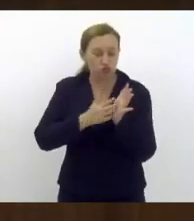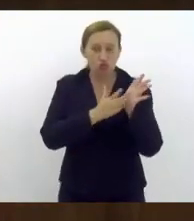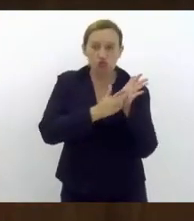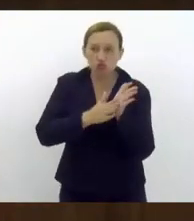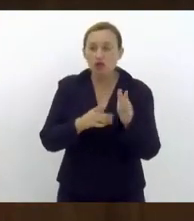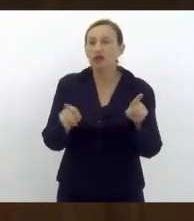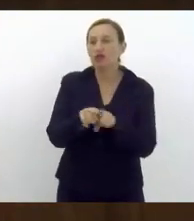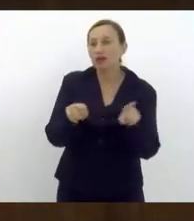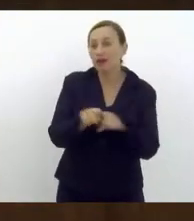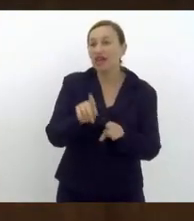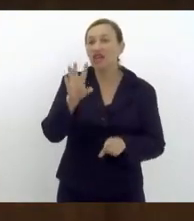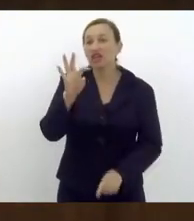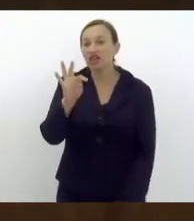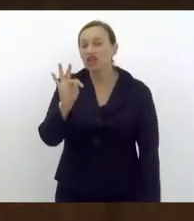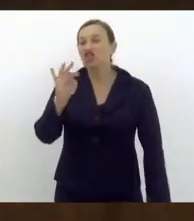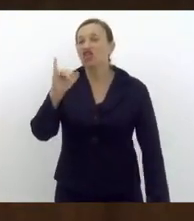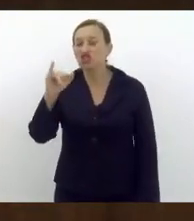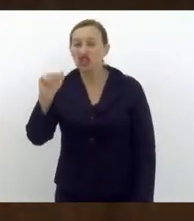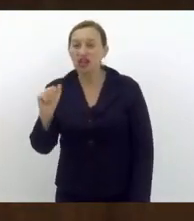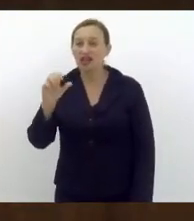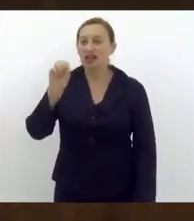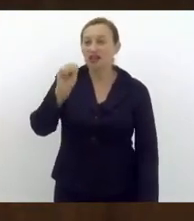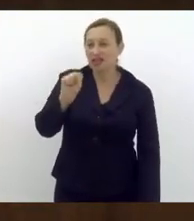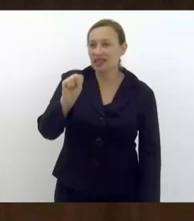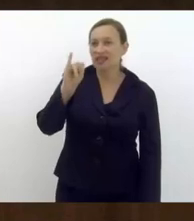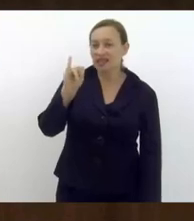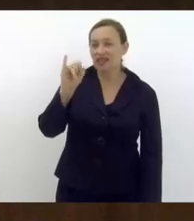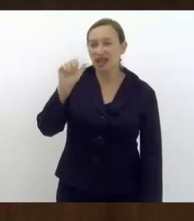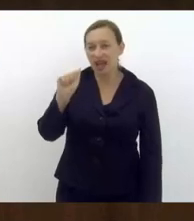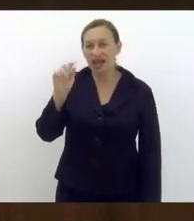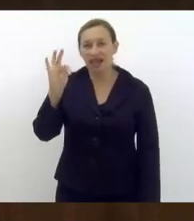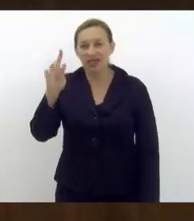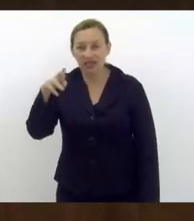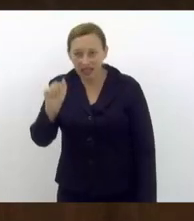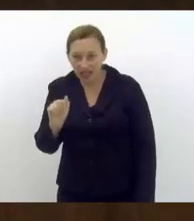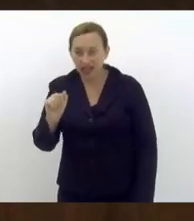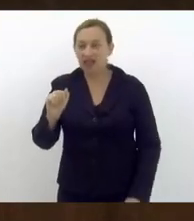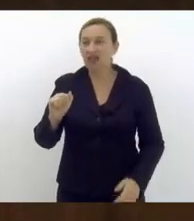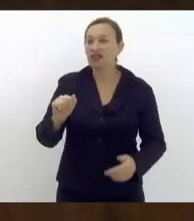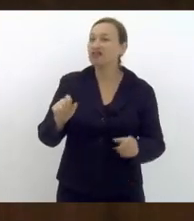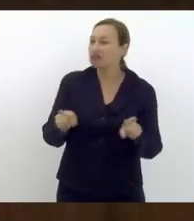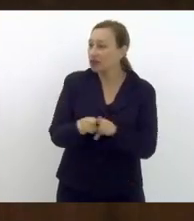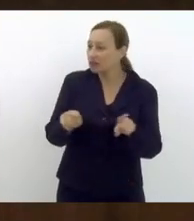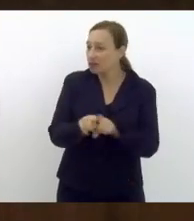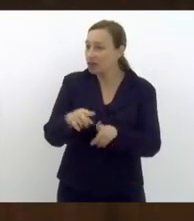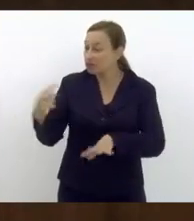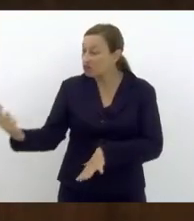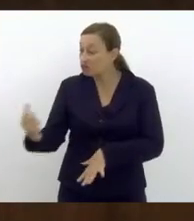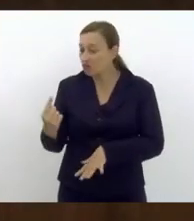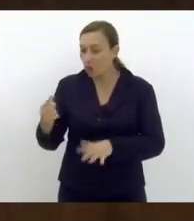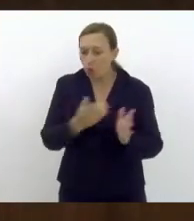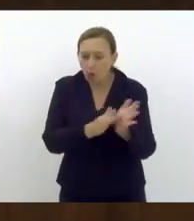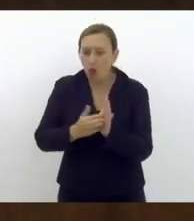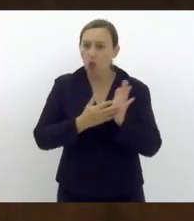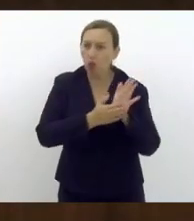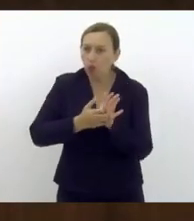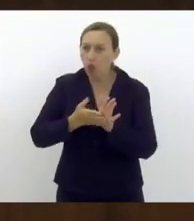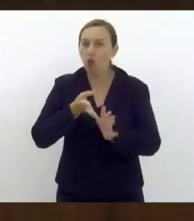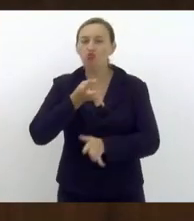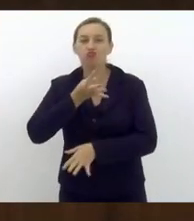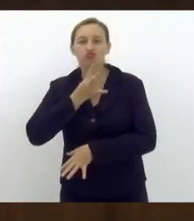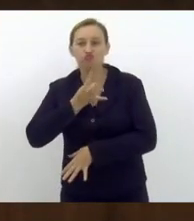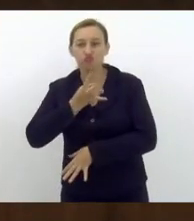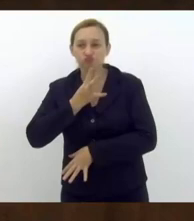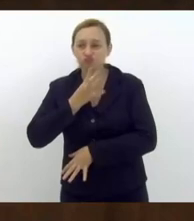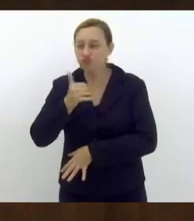Tia Ciata e tantas outras mulheres que conseguiram trazer também para o elemento samba o reconhecimento